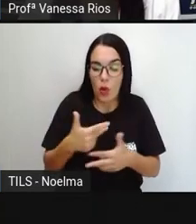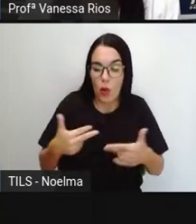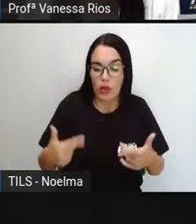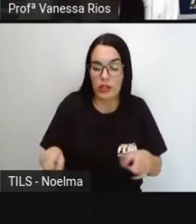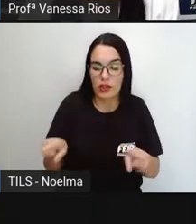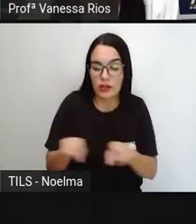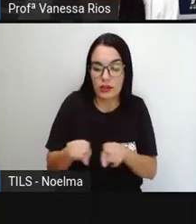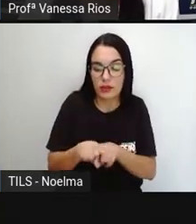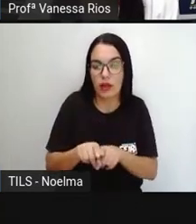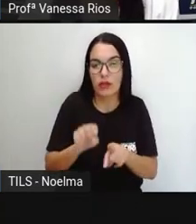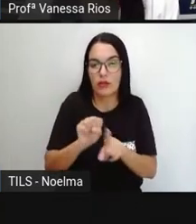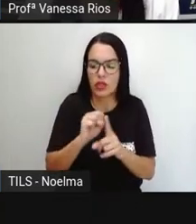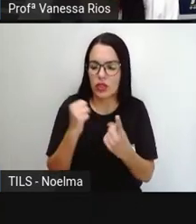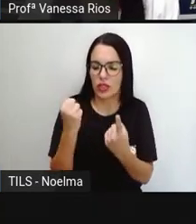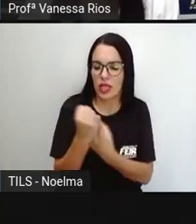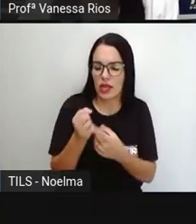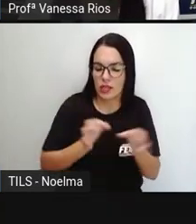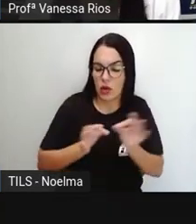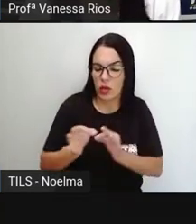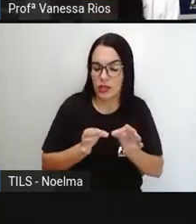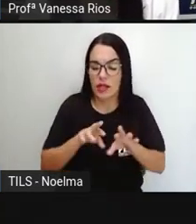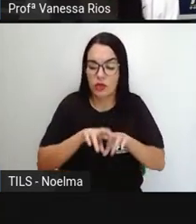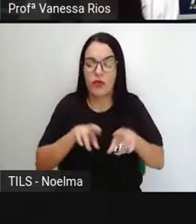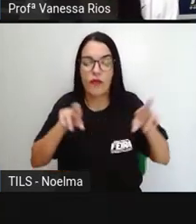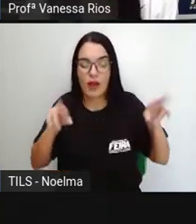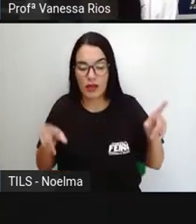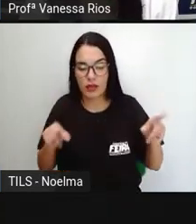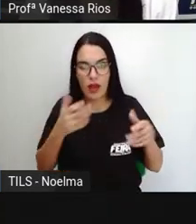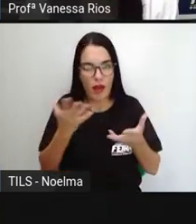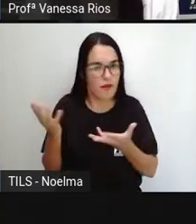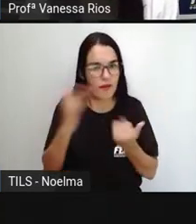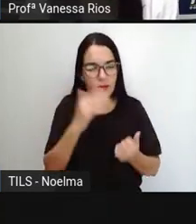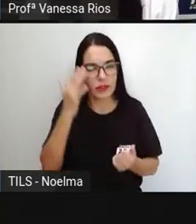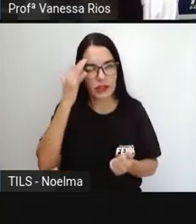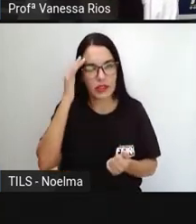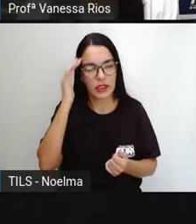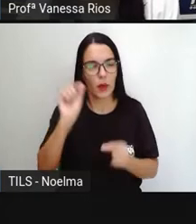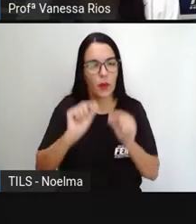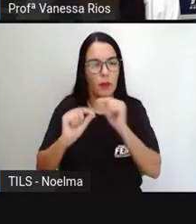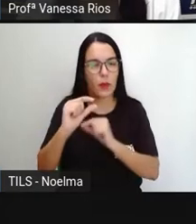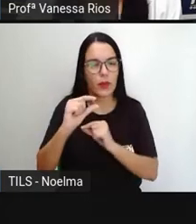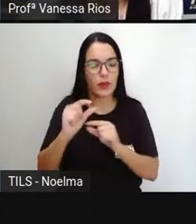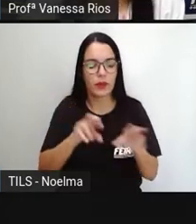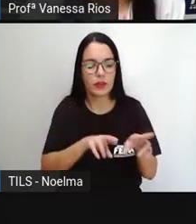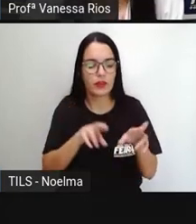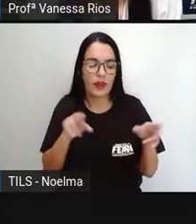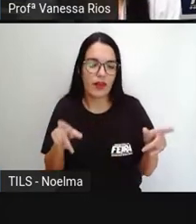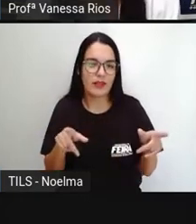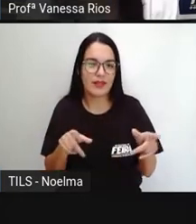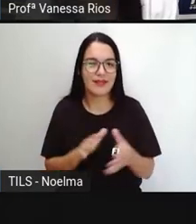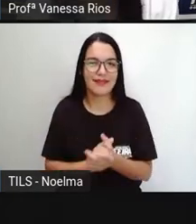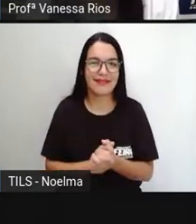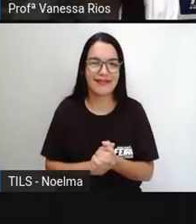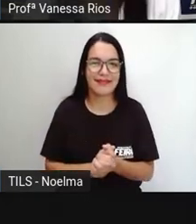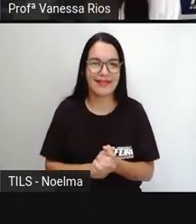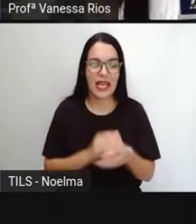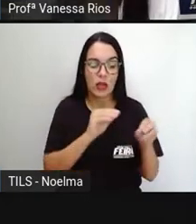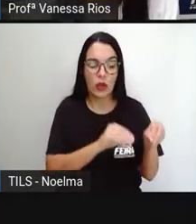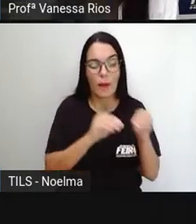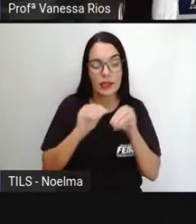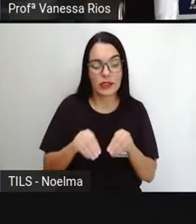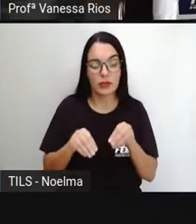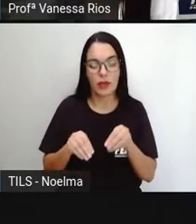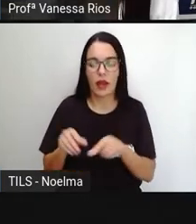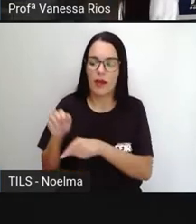organizações sociais diferentes. Então, vamos lá entender as diferenças entre nomadismo e